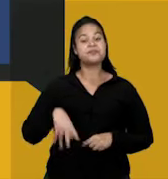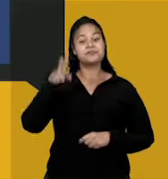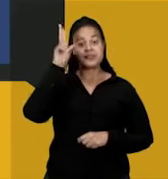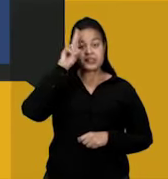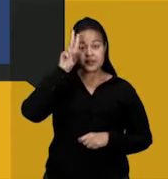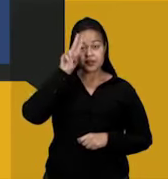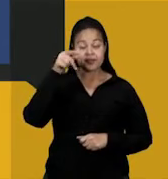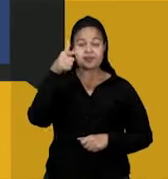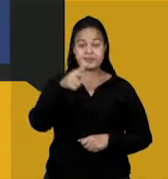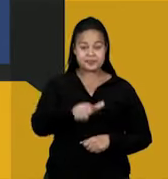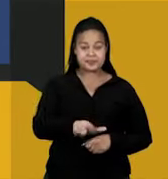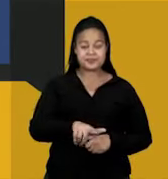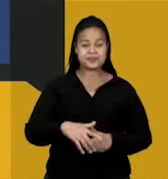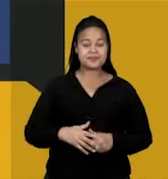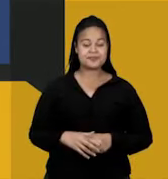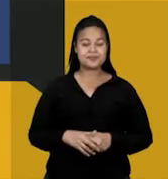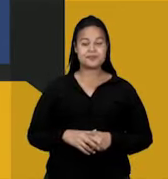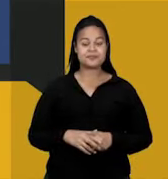Relembrando,